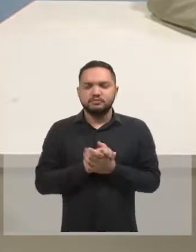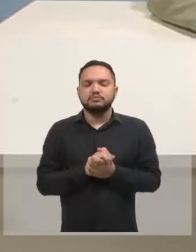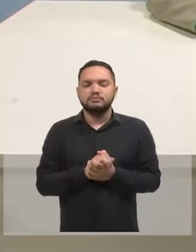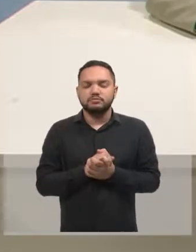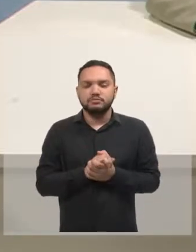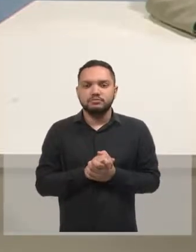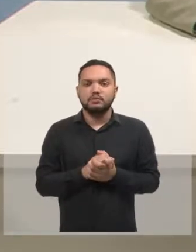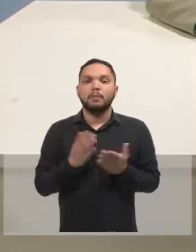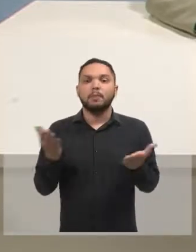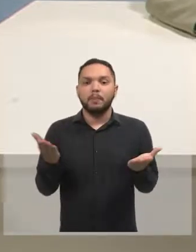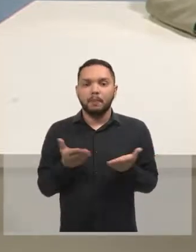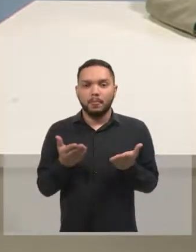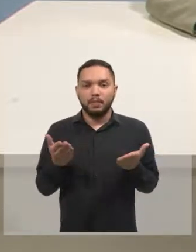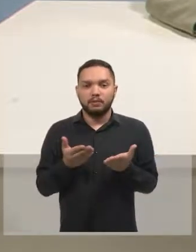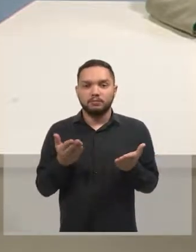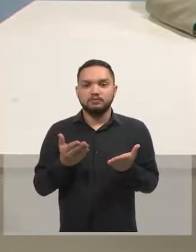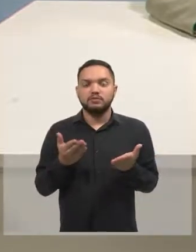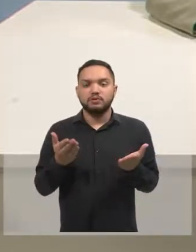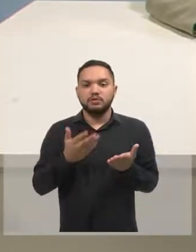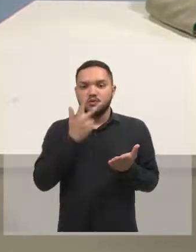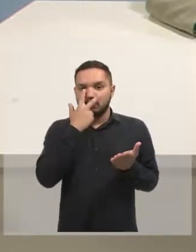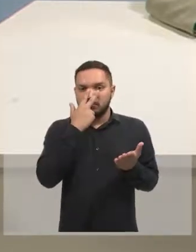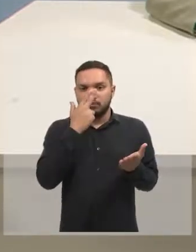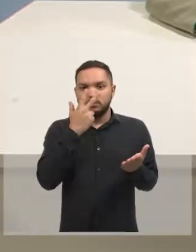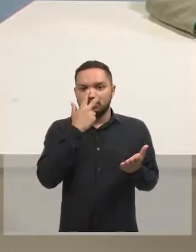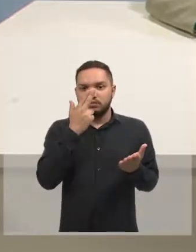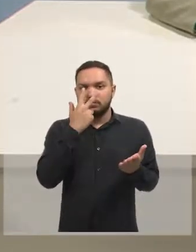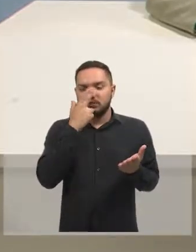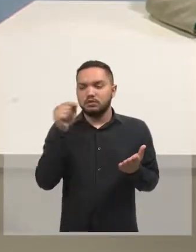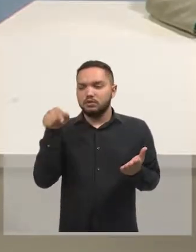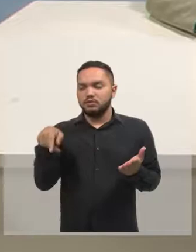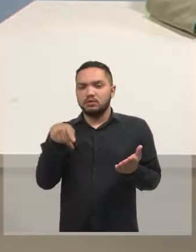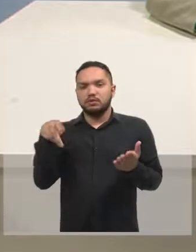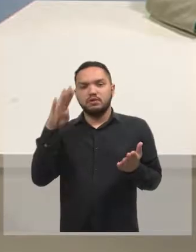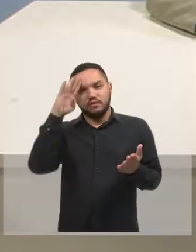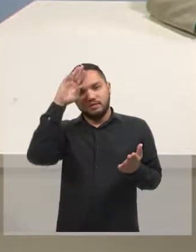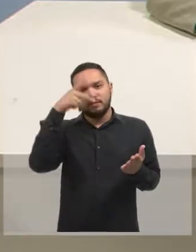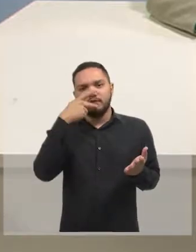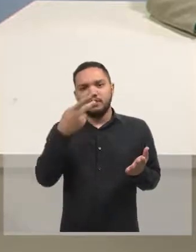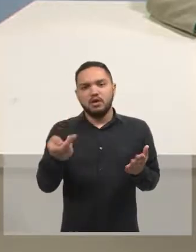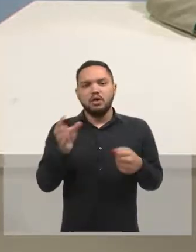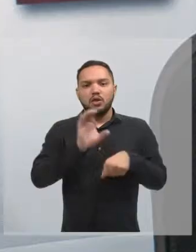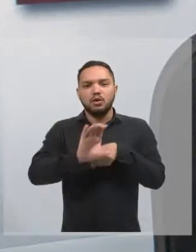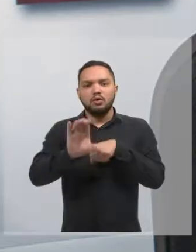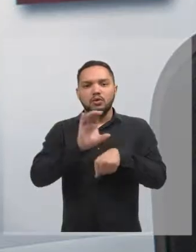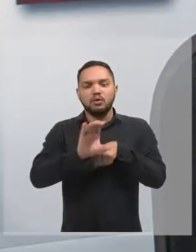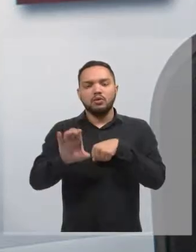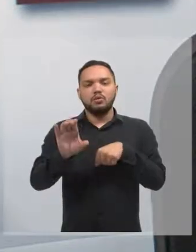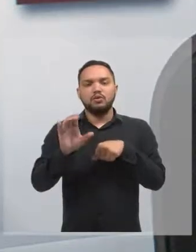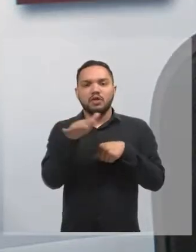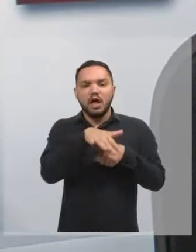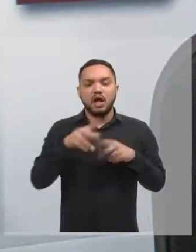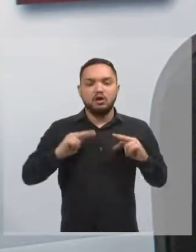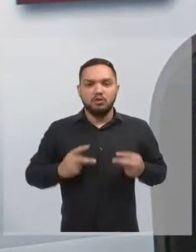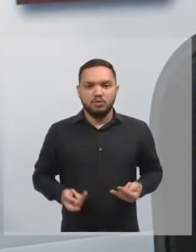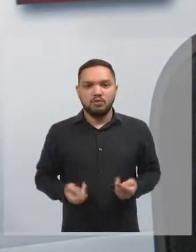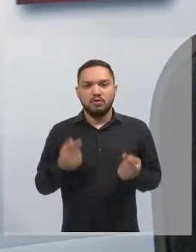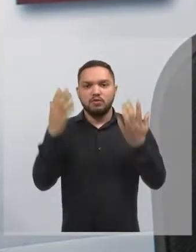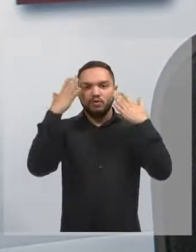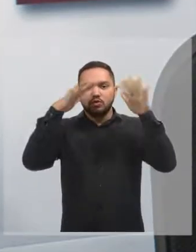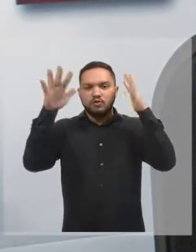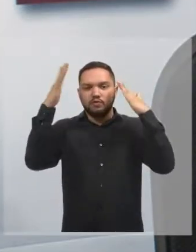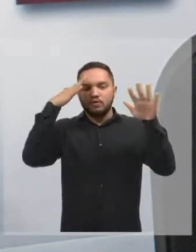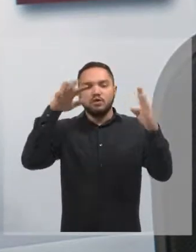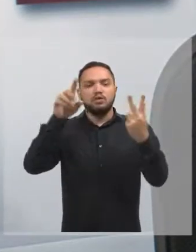de descaracterizar a importância dos cursos de humanas. Mas os cursos de história, ciências sociais,